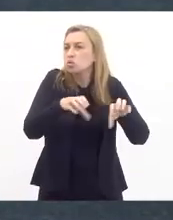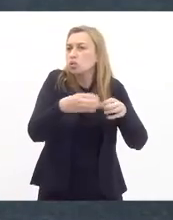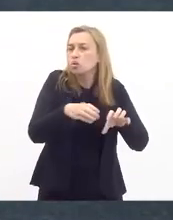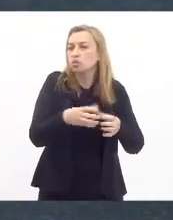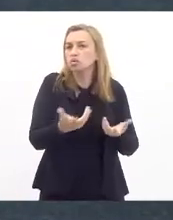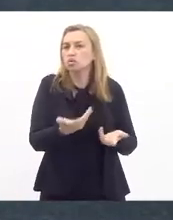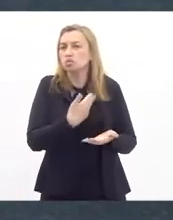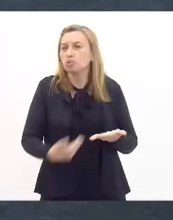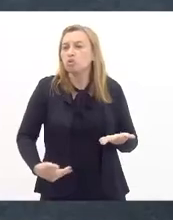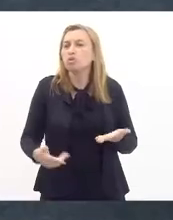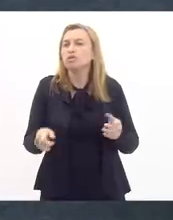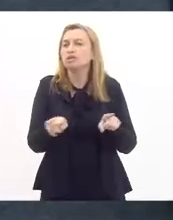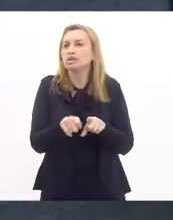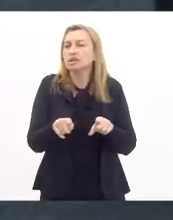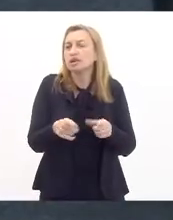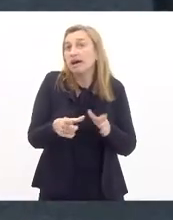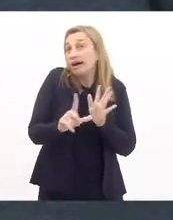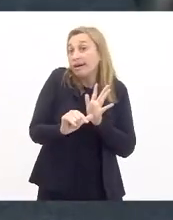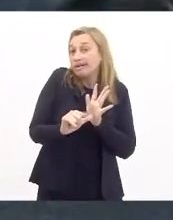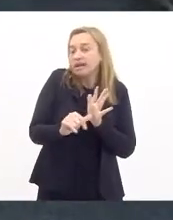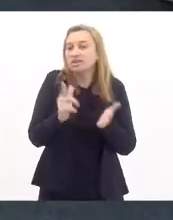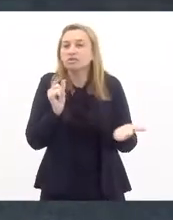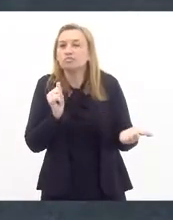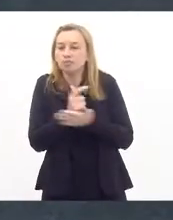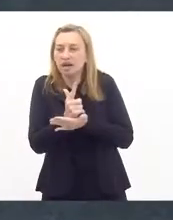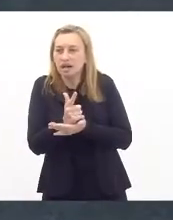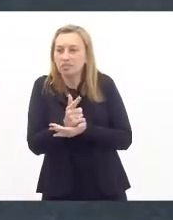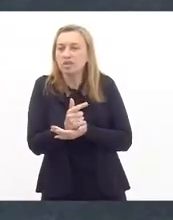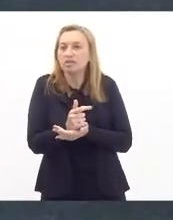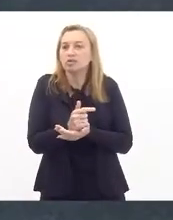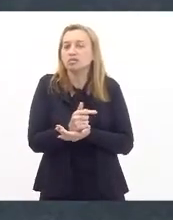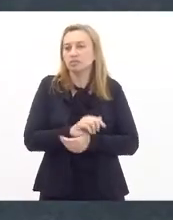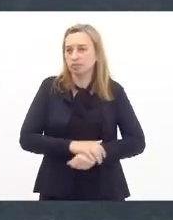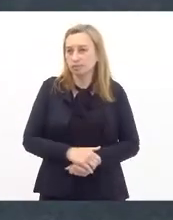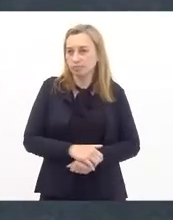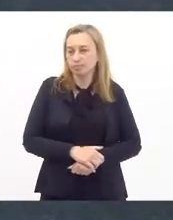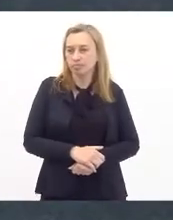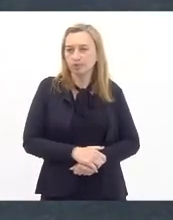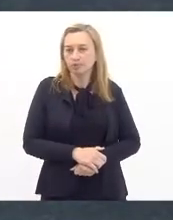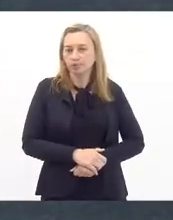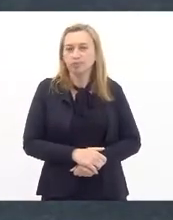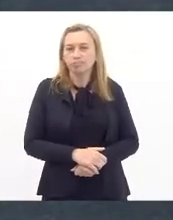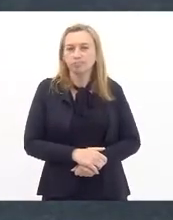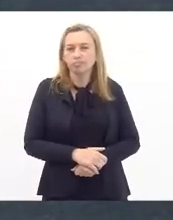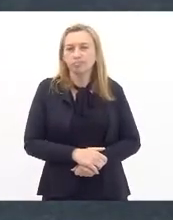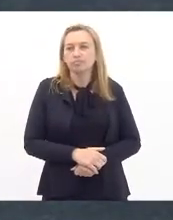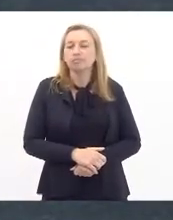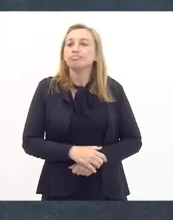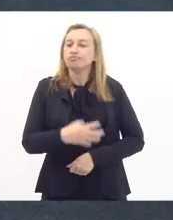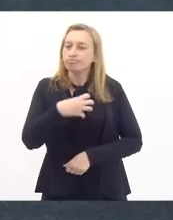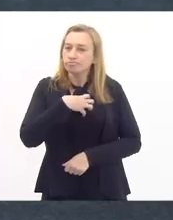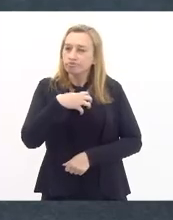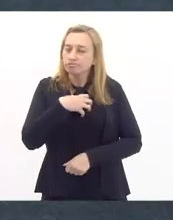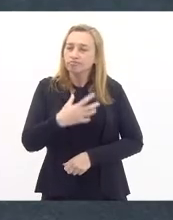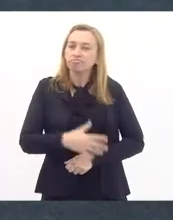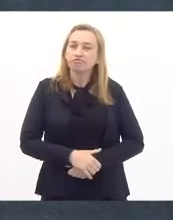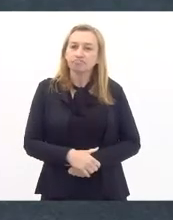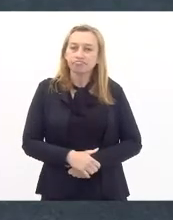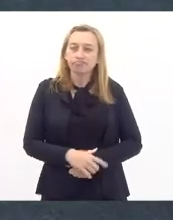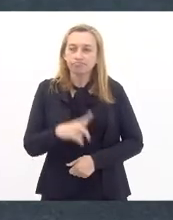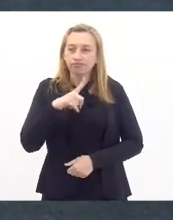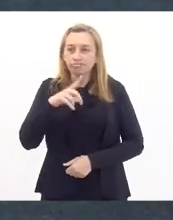públicos bem como o atraso do pagamento dos inativos É nesse sentido a própria